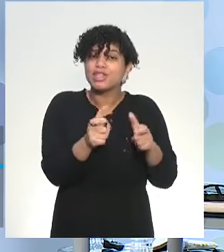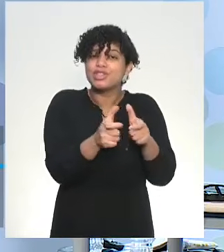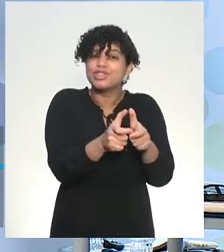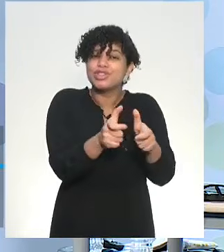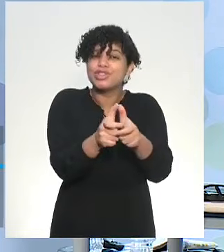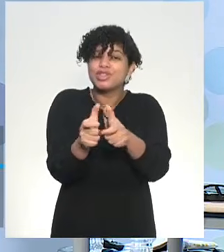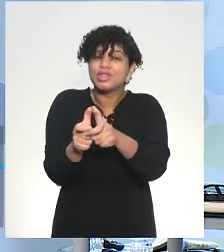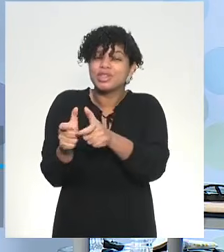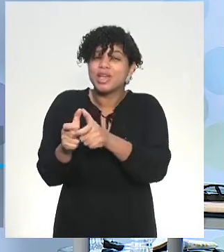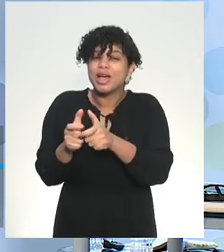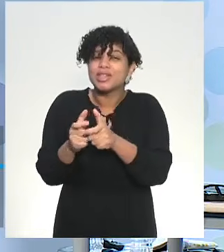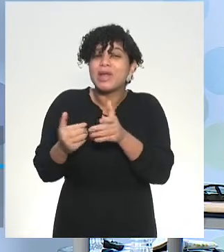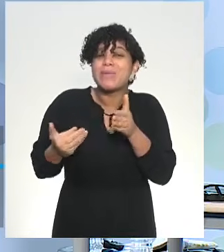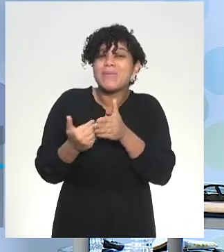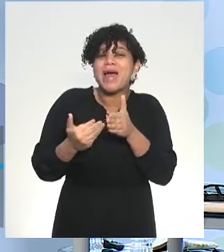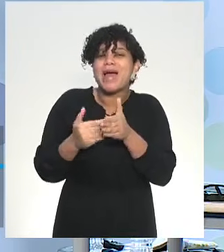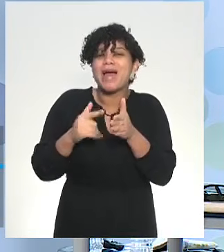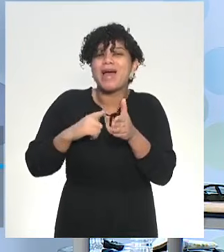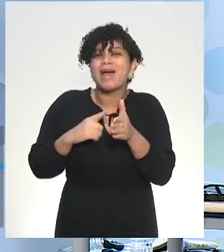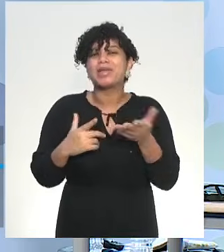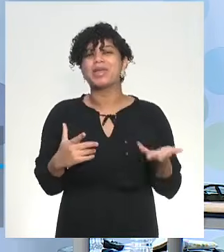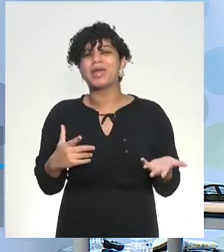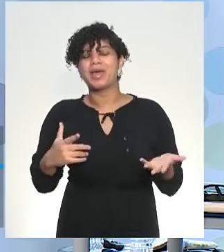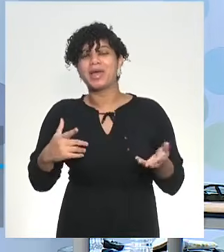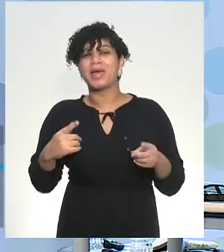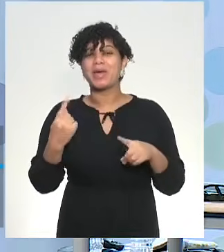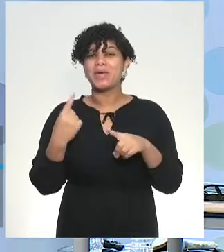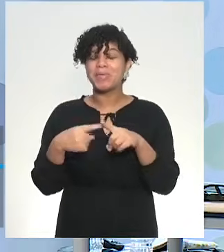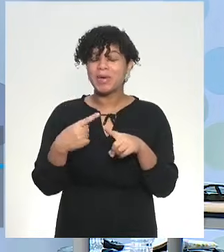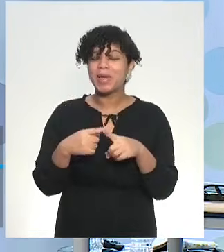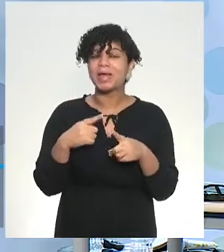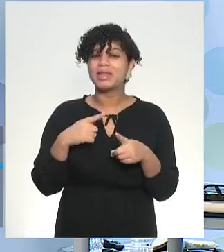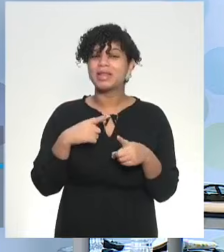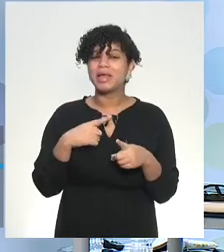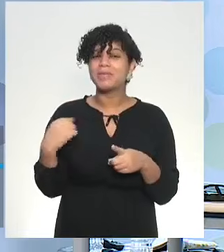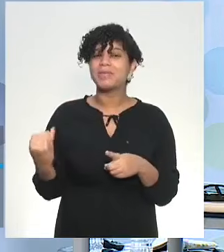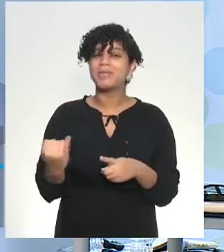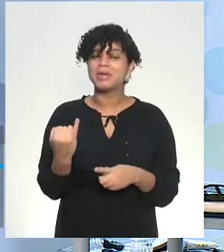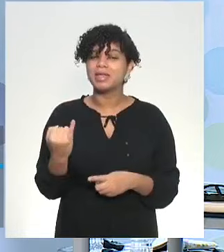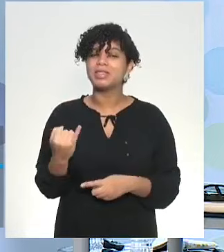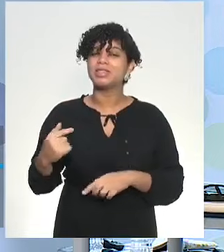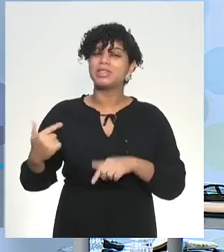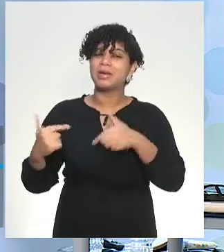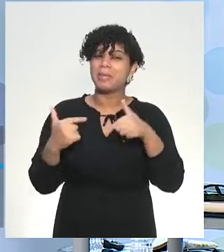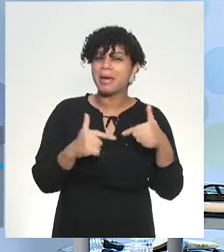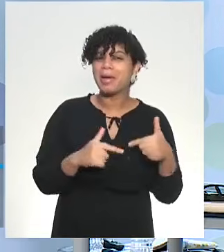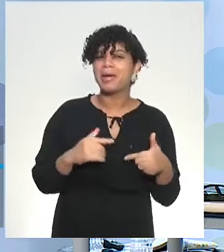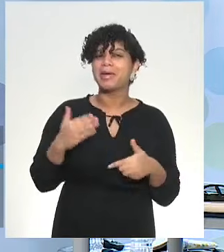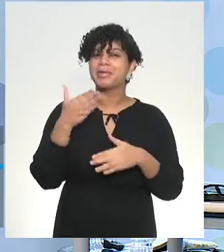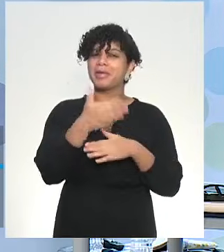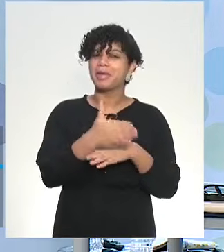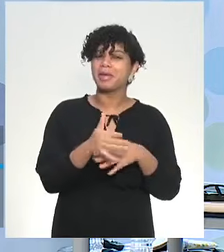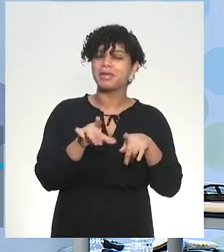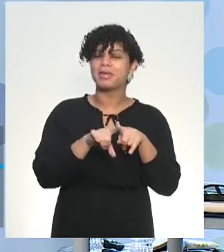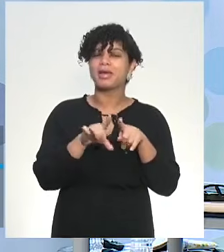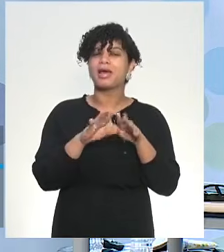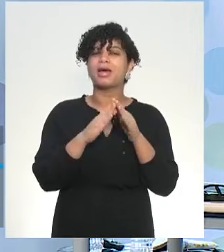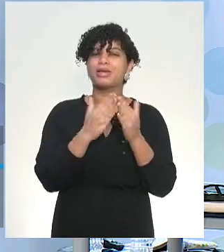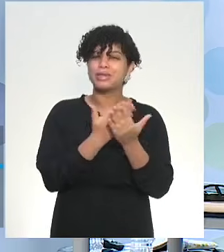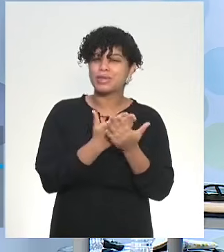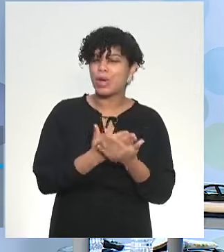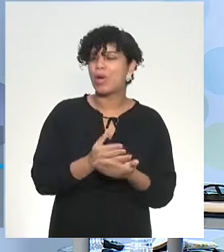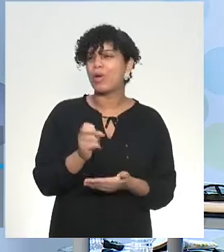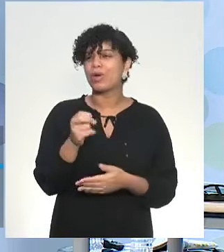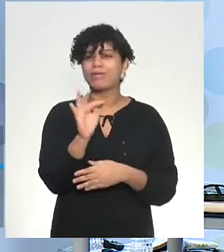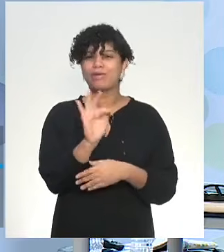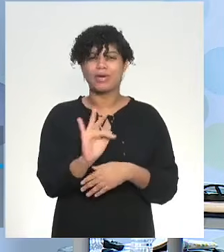cidades que estão bem próximas, que utilizam dessas principais cidades como forma de trabalho, como forma de estudo, como forma de compra